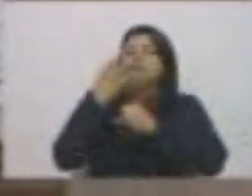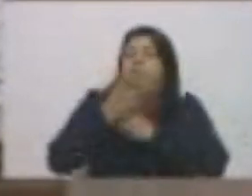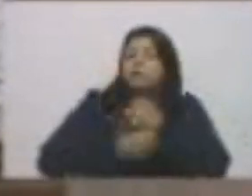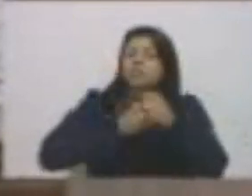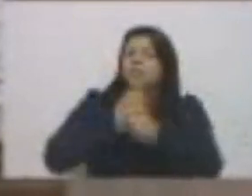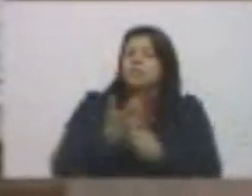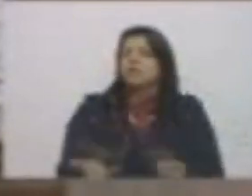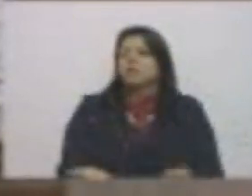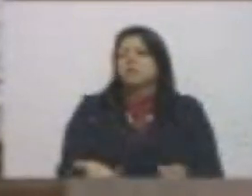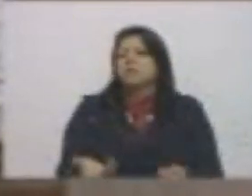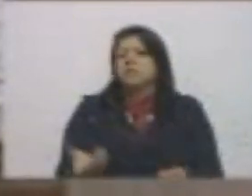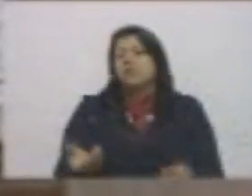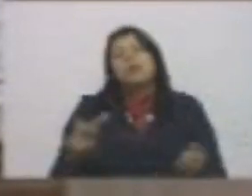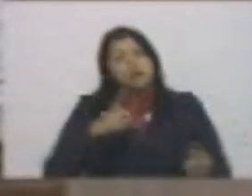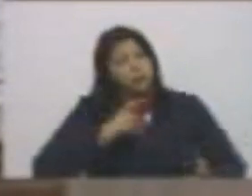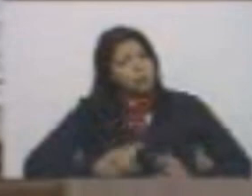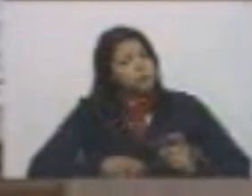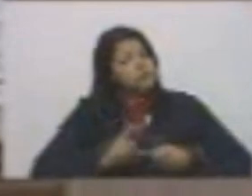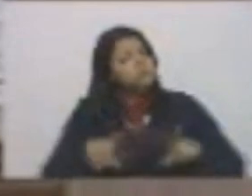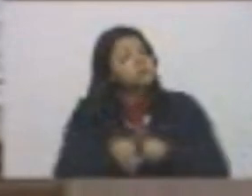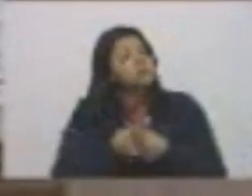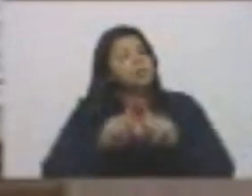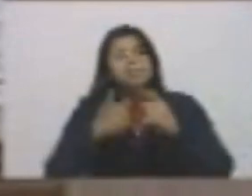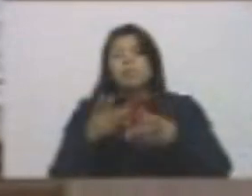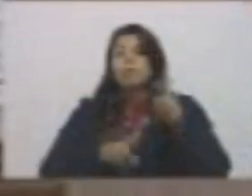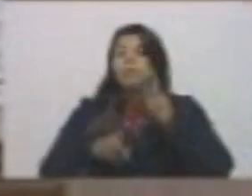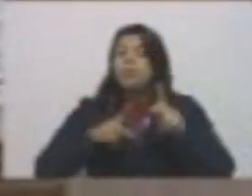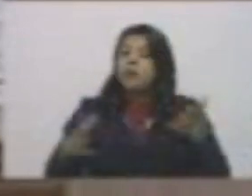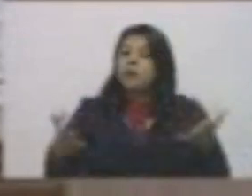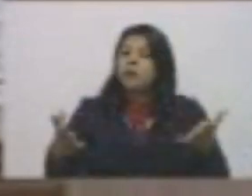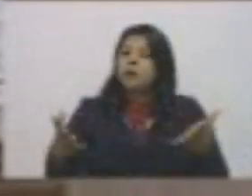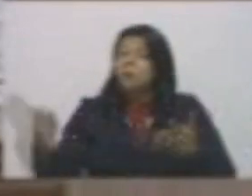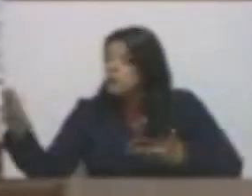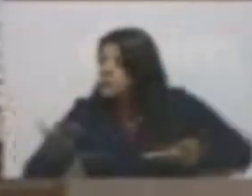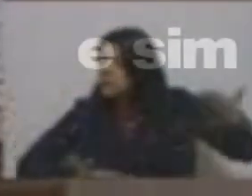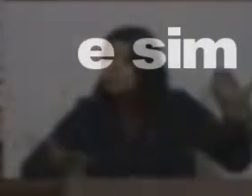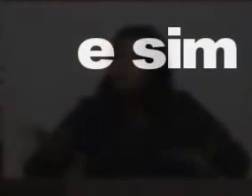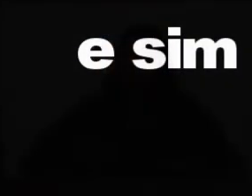só a administração que vai ter que arcar com esse prejuízo, mas é a população, os servidores.